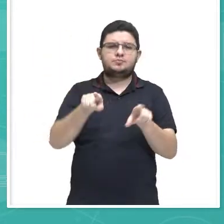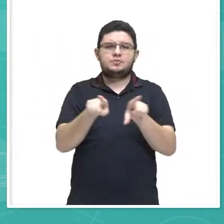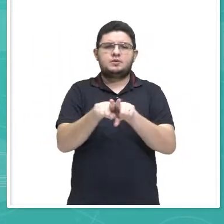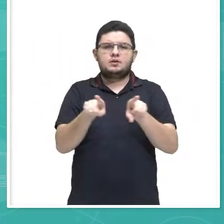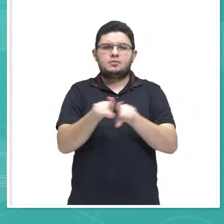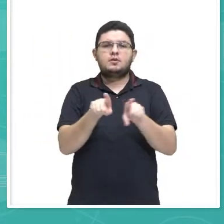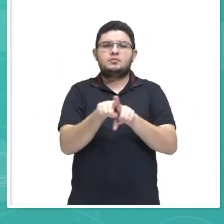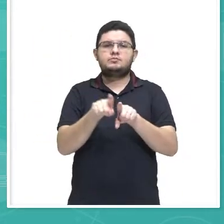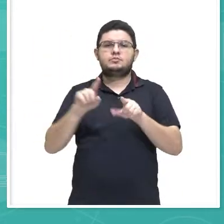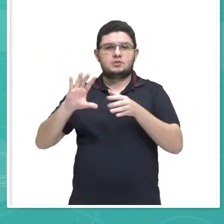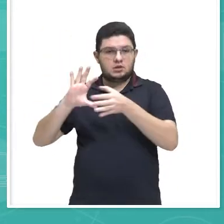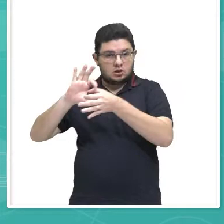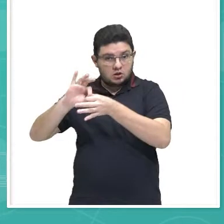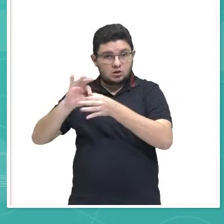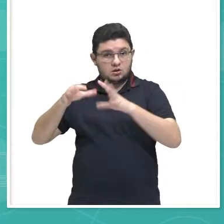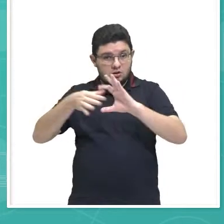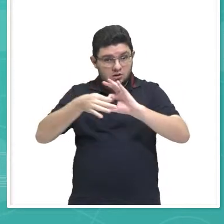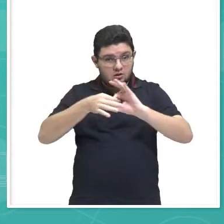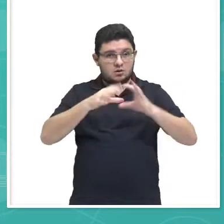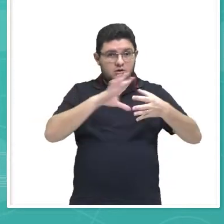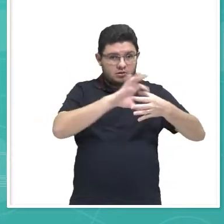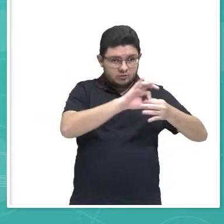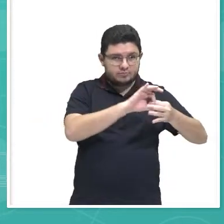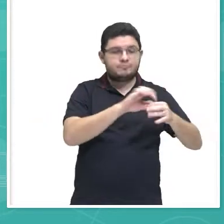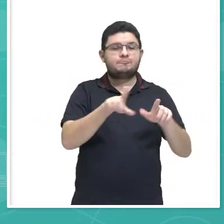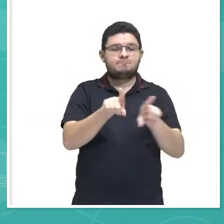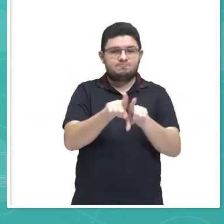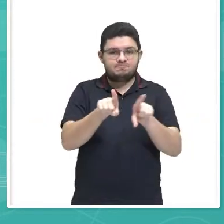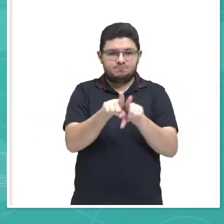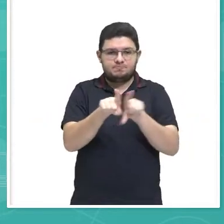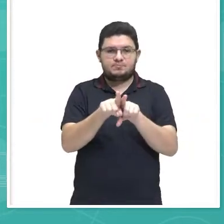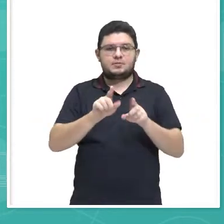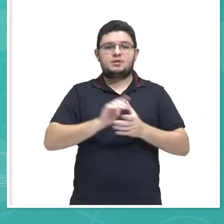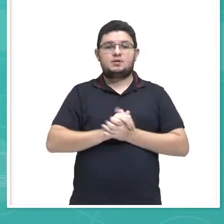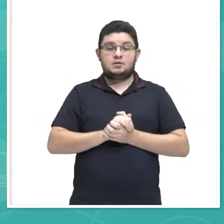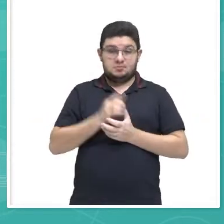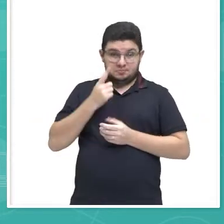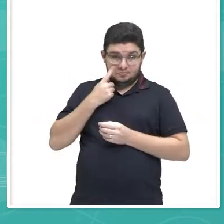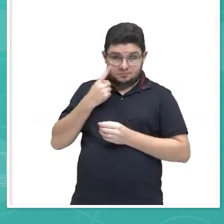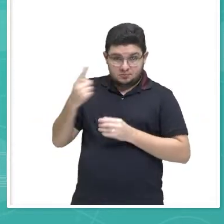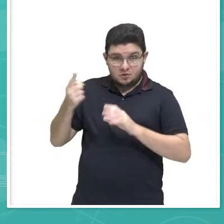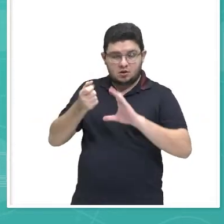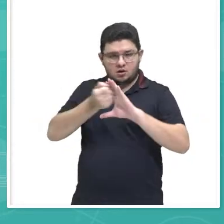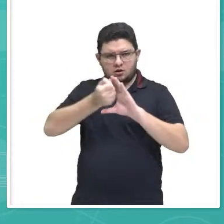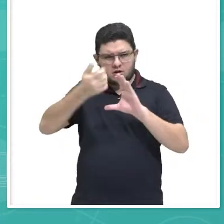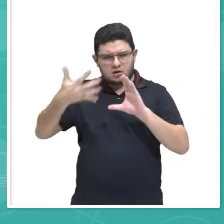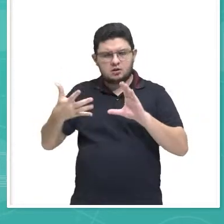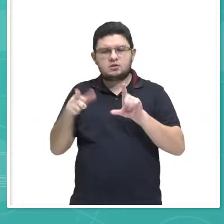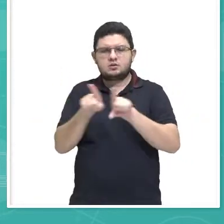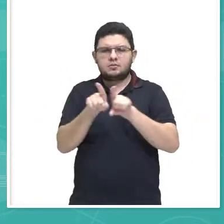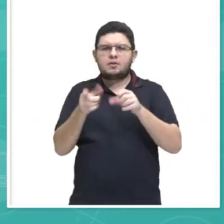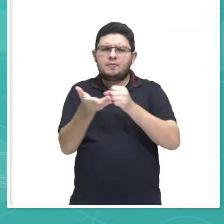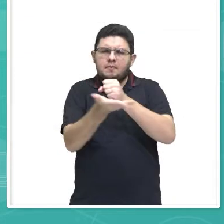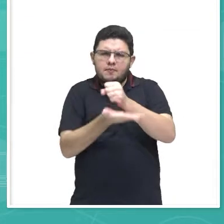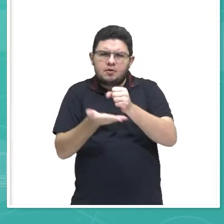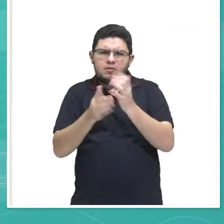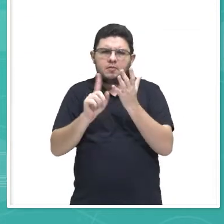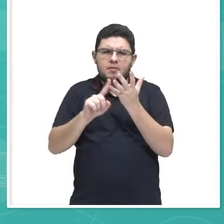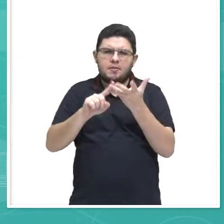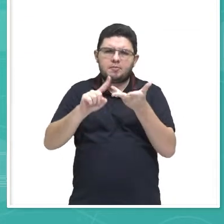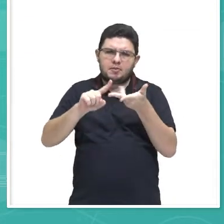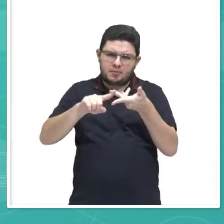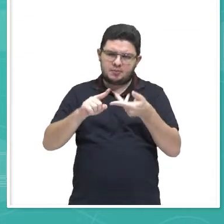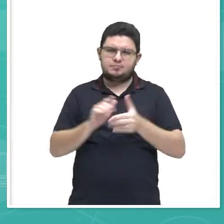das Olimpíadas. Acompanhe junto comigo aí sobre essas características e os fundamentos desse esporte de luta, tá